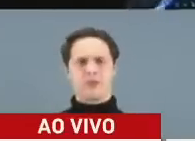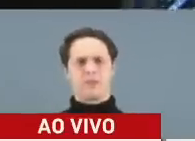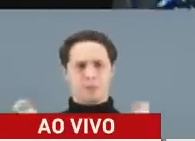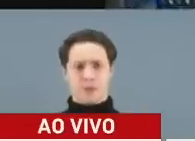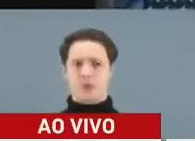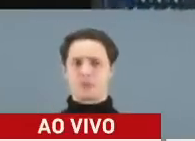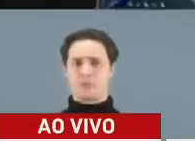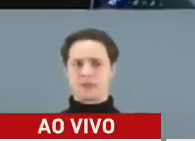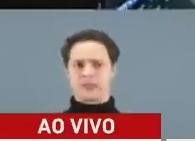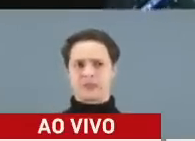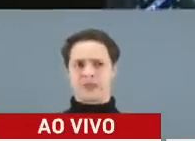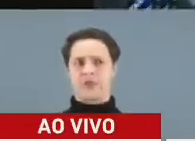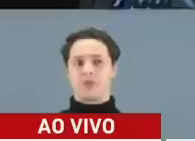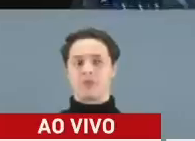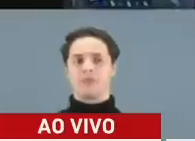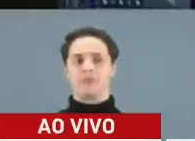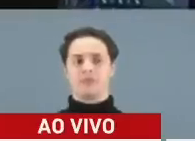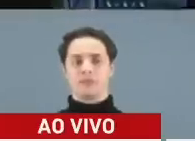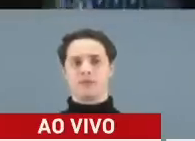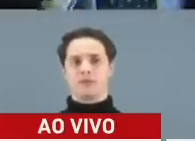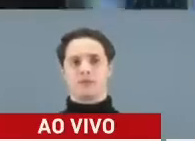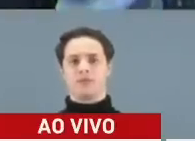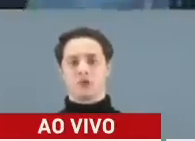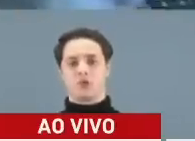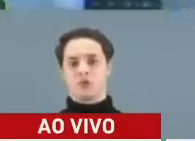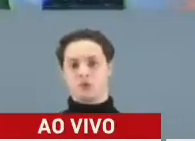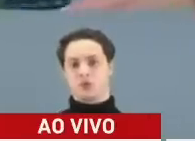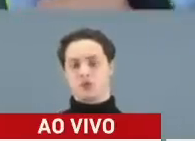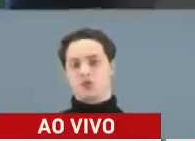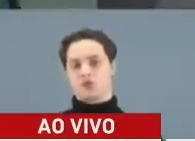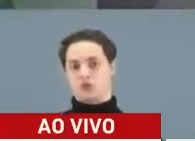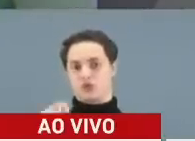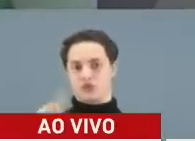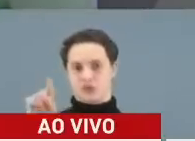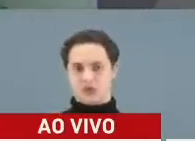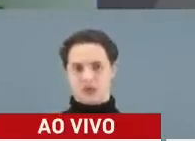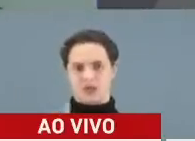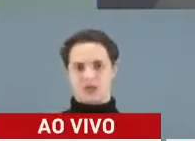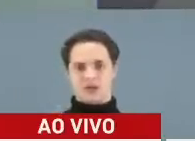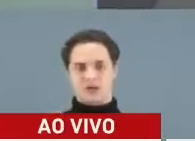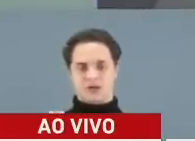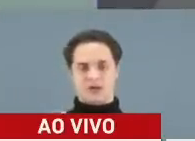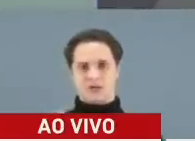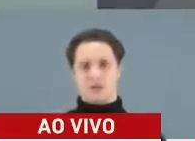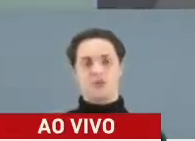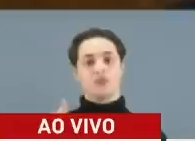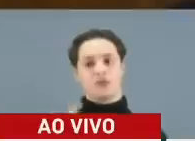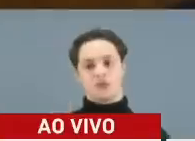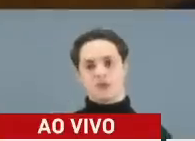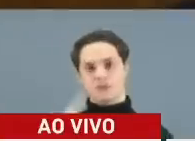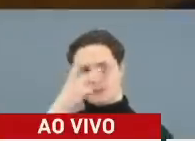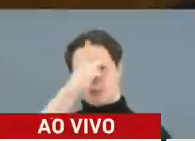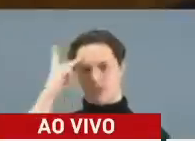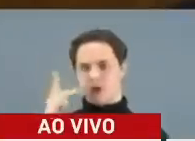Pode pesquisar lá, deputado. José Dirceu teve a filha acusada por corrupção. Eu entendi que era